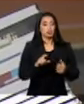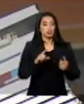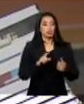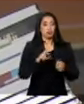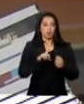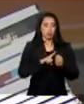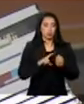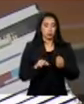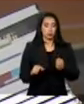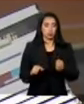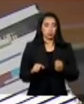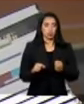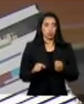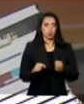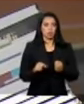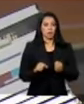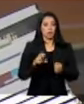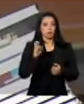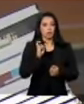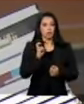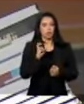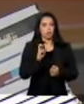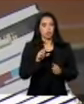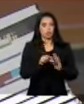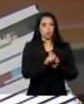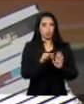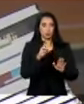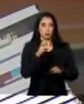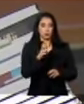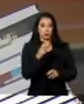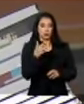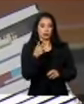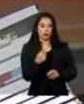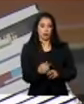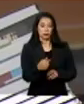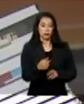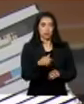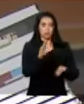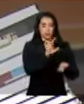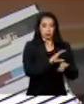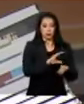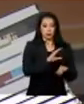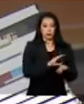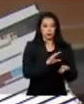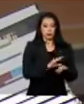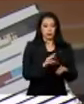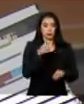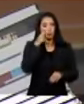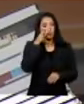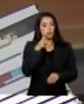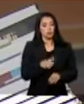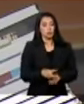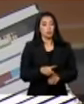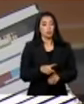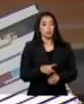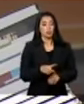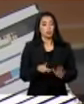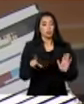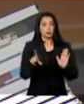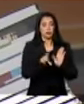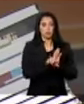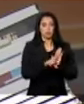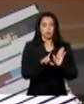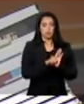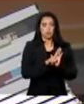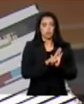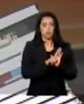5º, inciso 57 da Constituição Federal, sendo vedado ao legislador ordinário